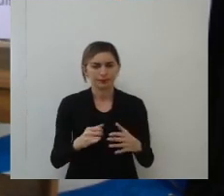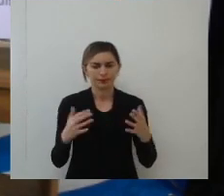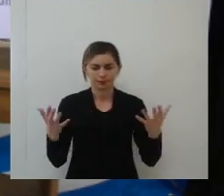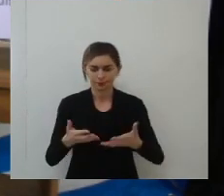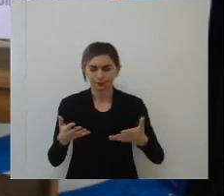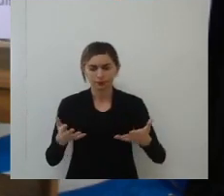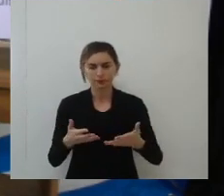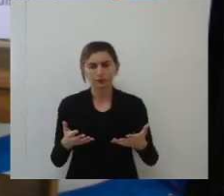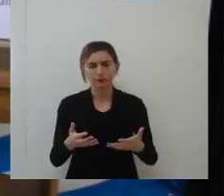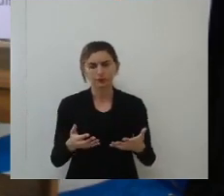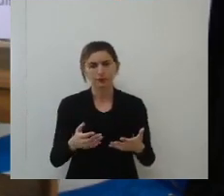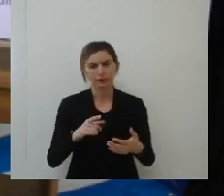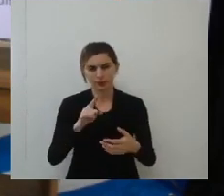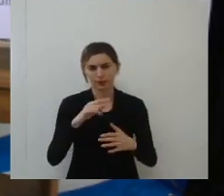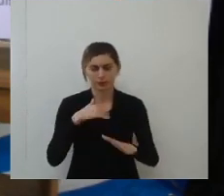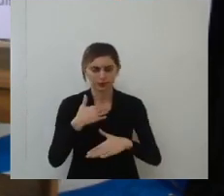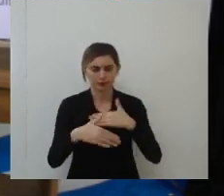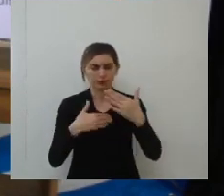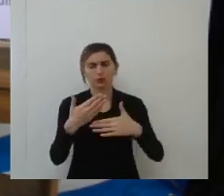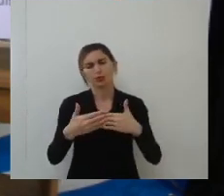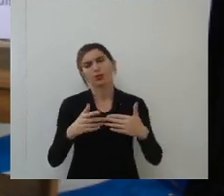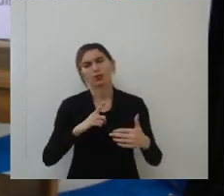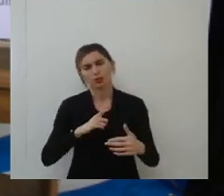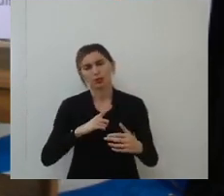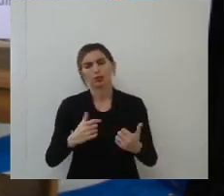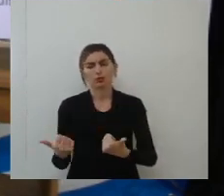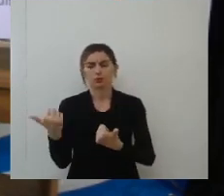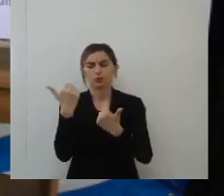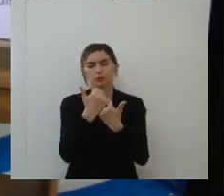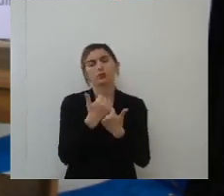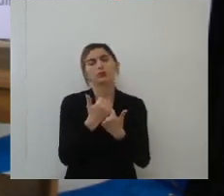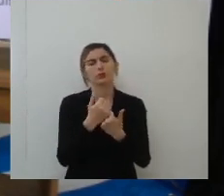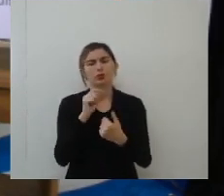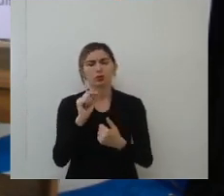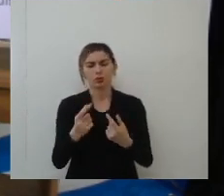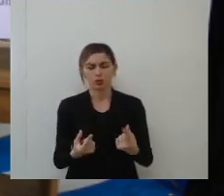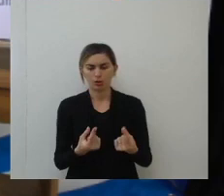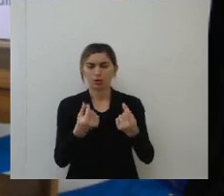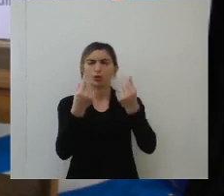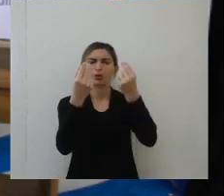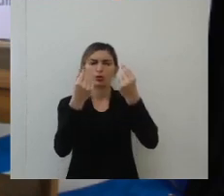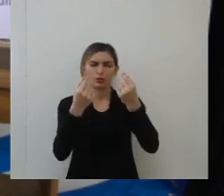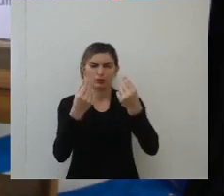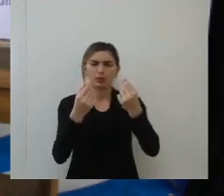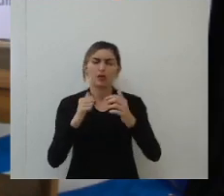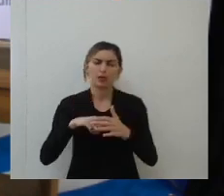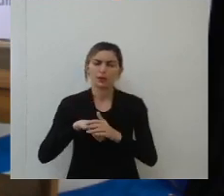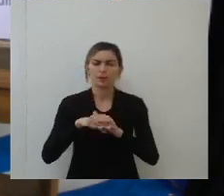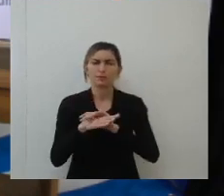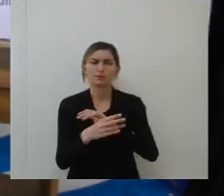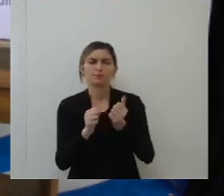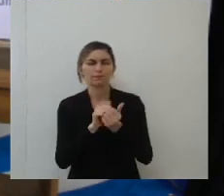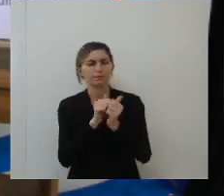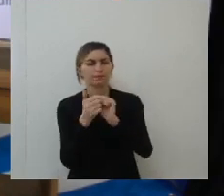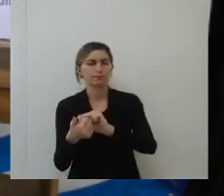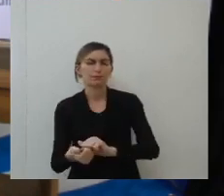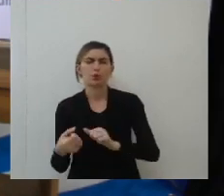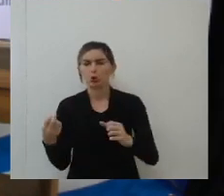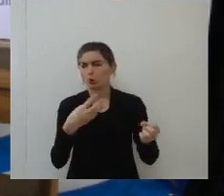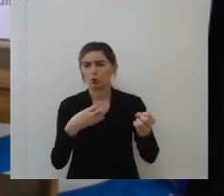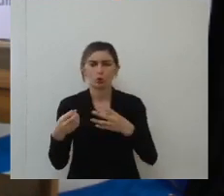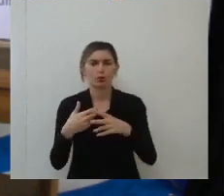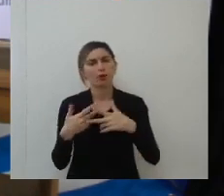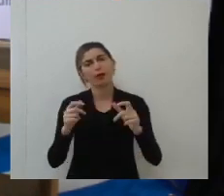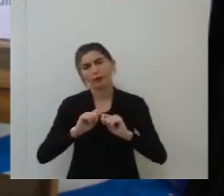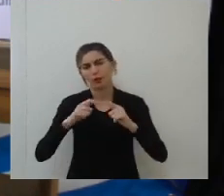Agora, esse processo ele tende a ser substituído, tá? A economia ela acaba se adaptando a novos elementos. É claro que